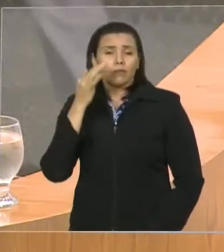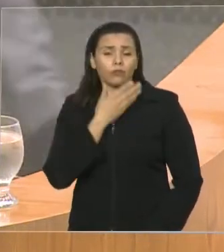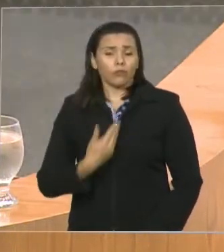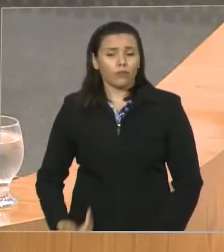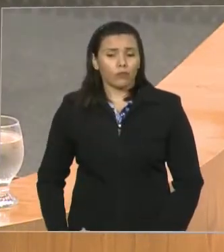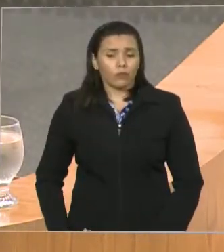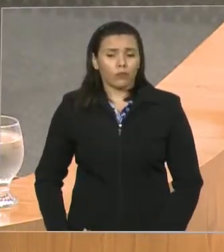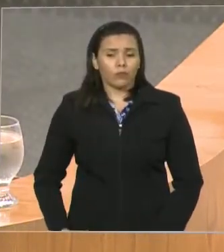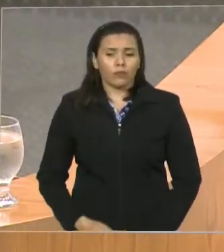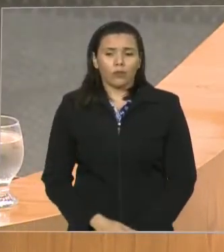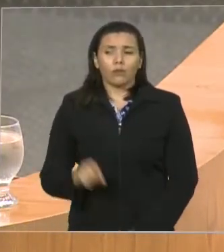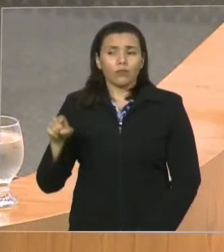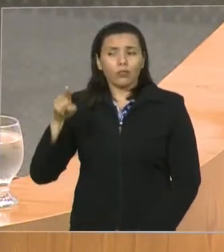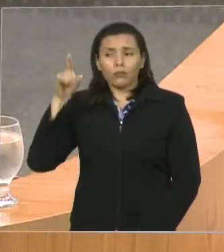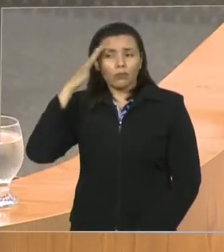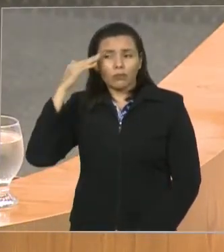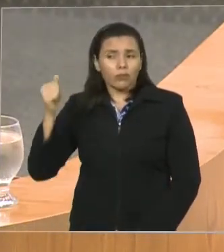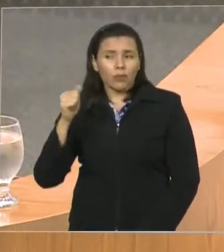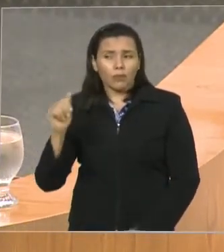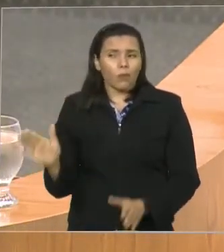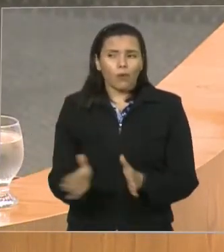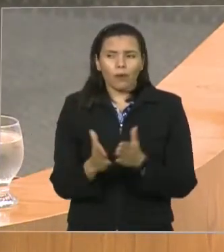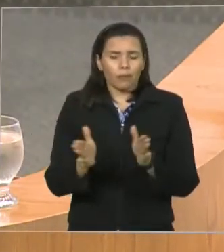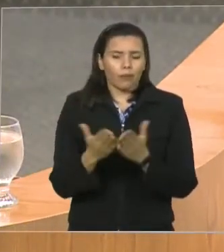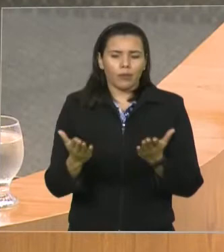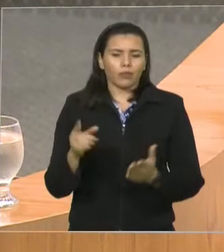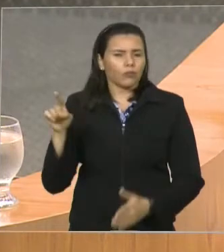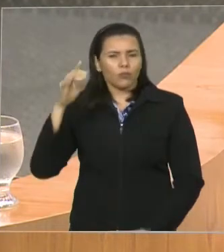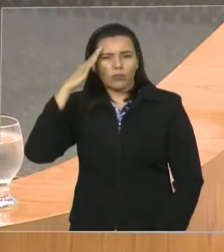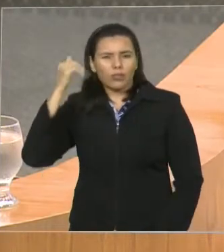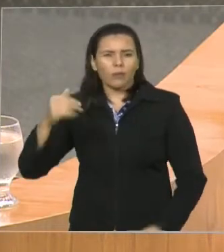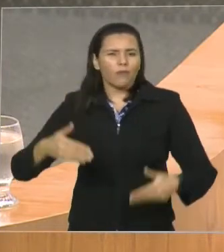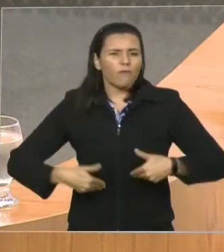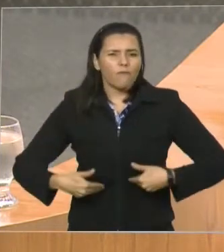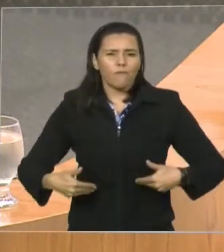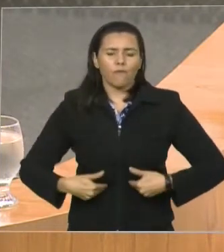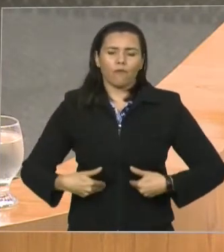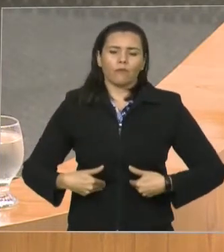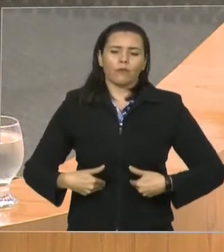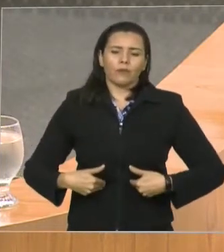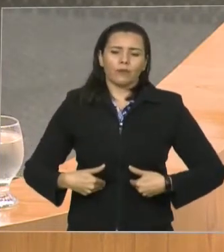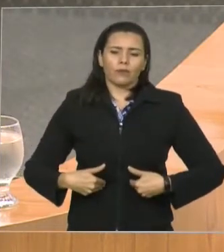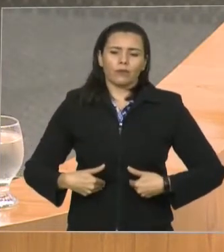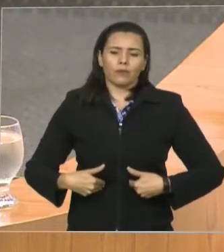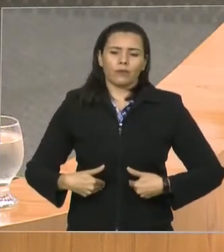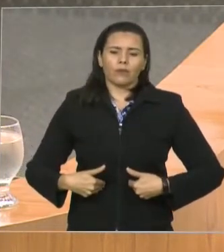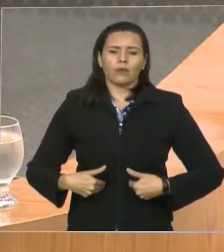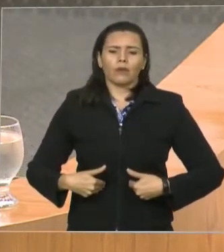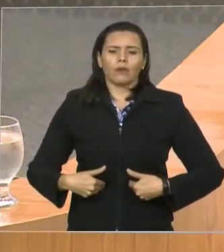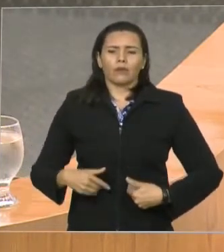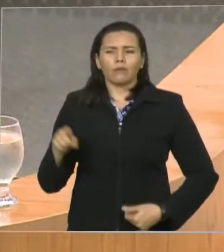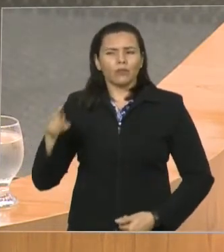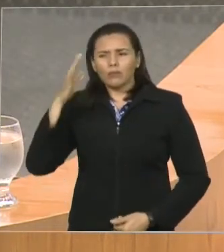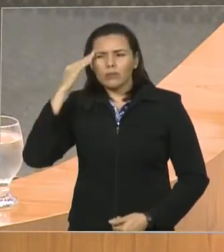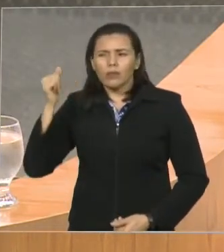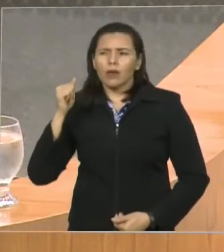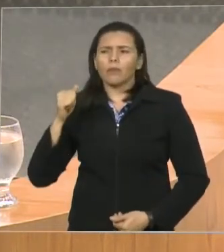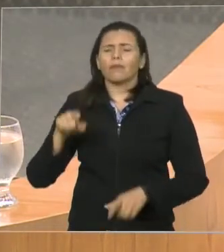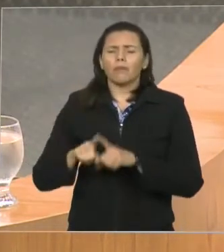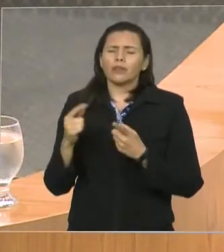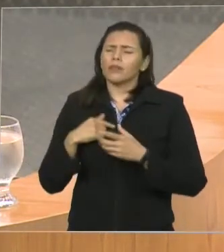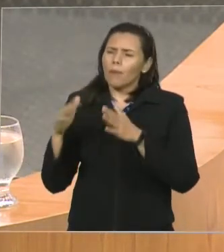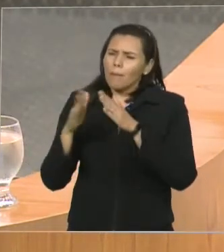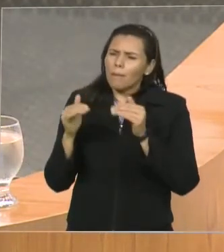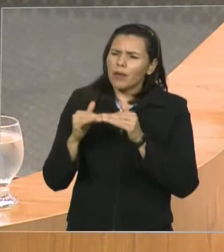não sabe o que é pobreza, não sabe o que é miséria, não sabe o que é fome, tenha pelo menos um pouco mais de respeito com o cargo